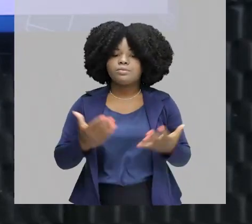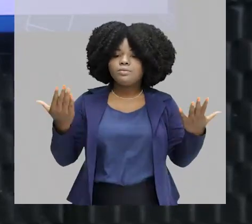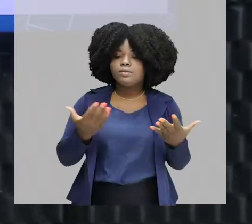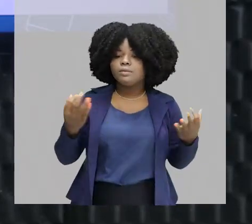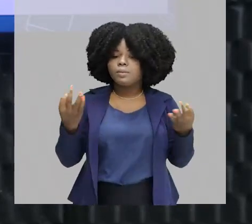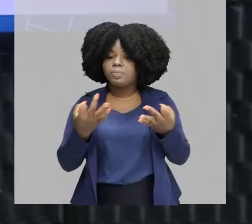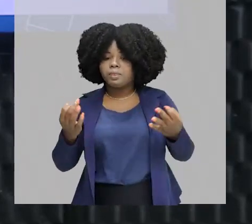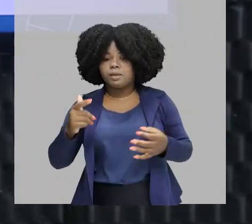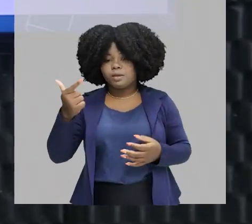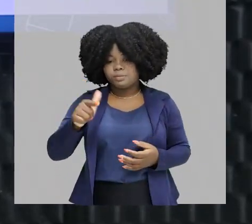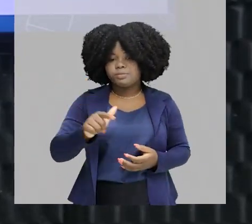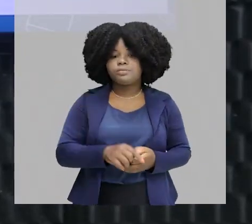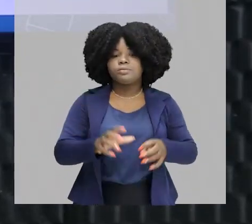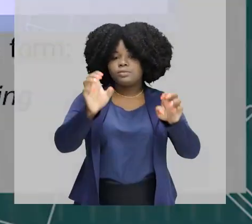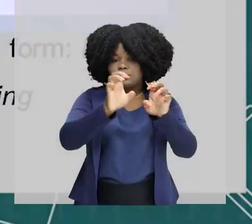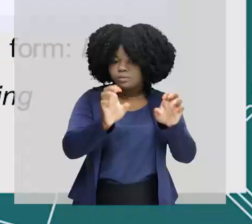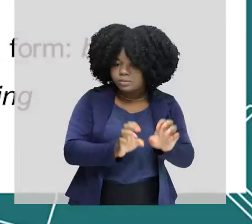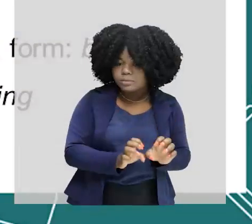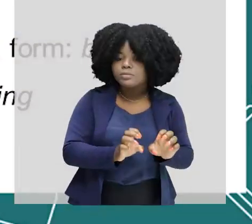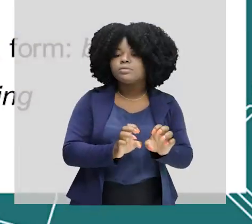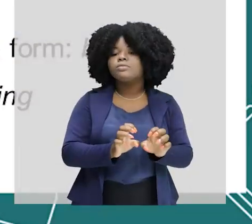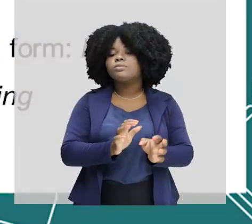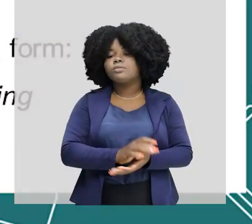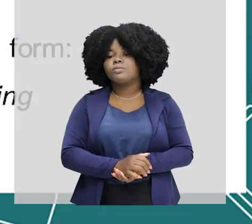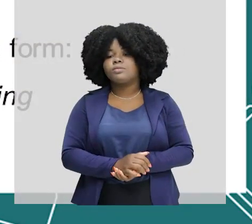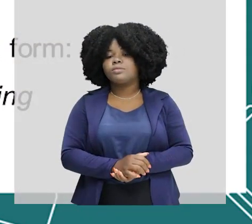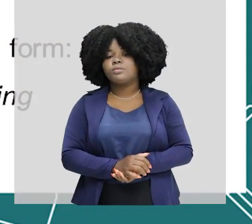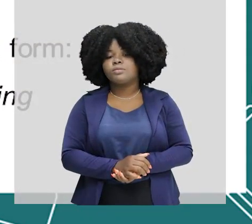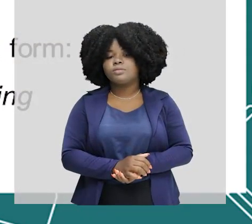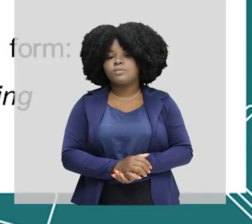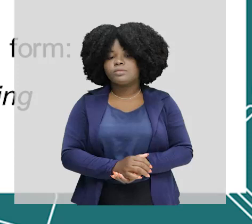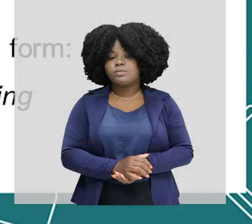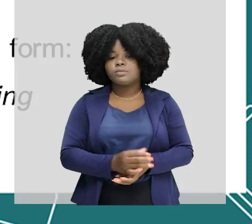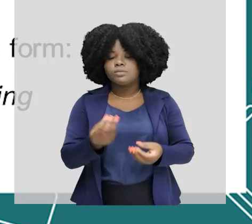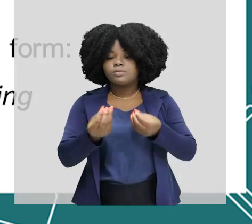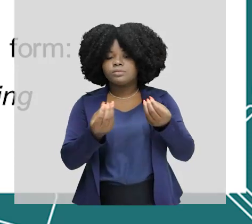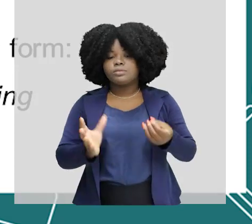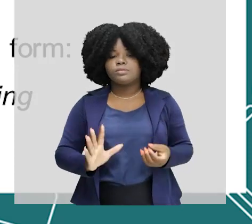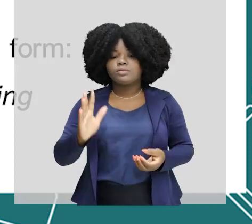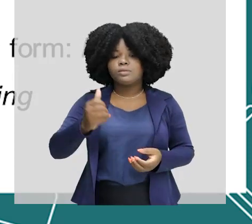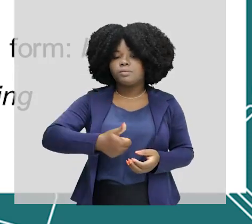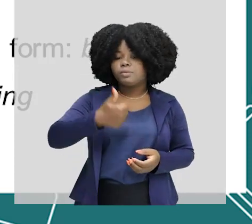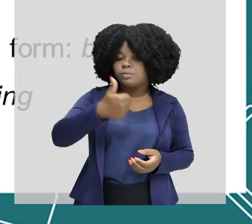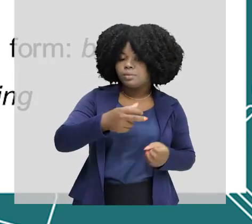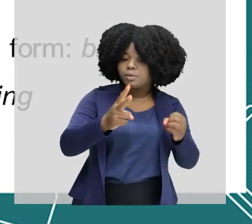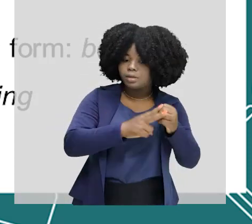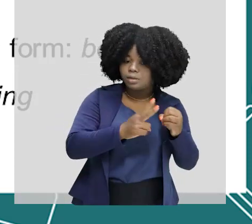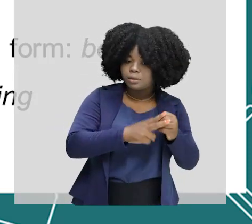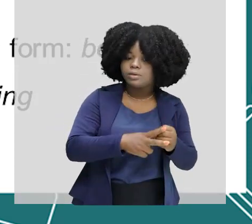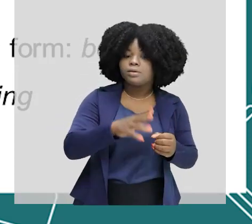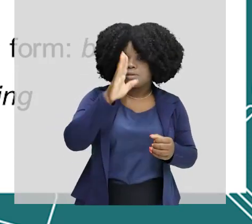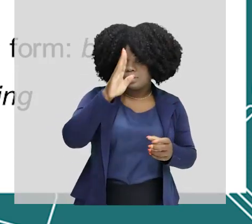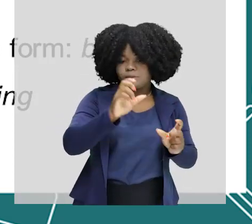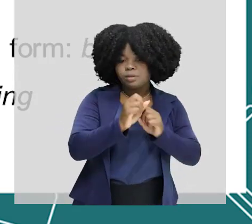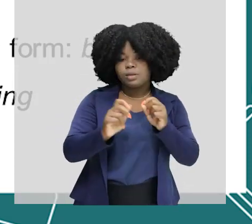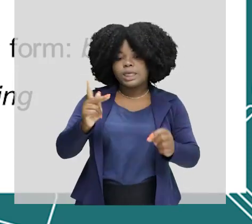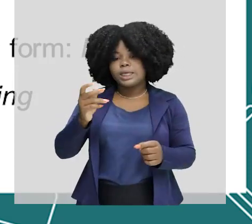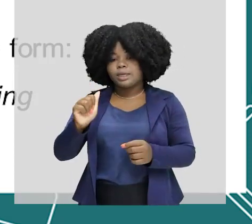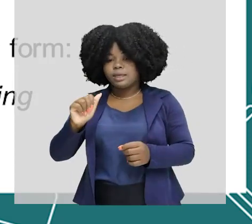contínuo. A estrutura, portanto, ela segue o seguinte. Primeiro verbo auxiliar é o verbo